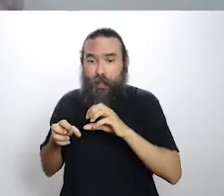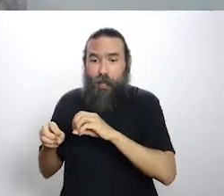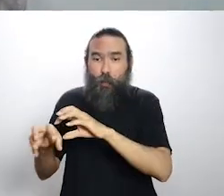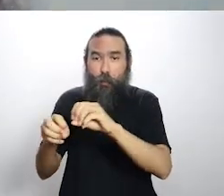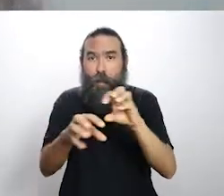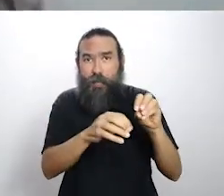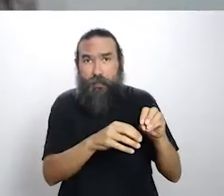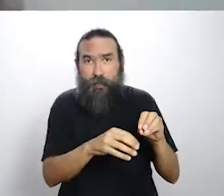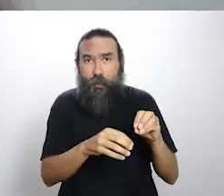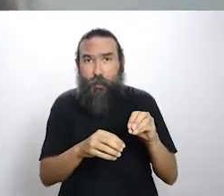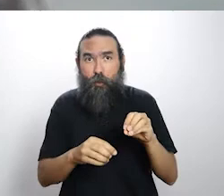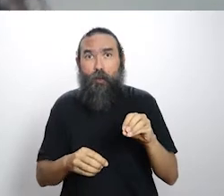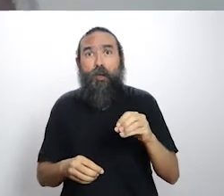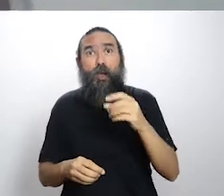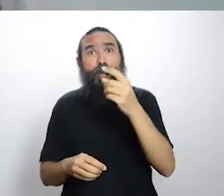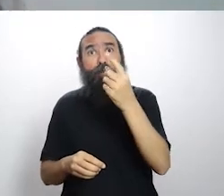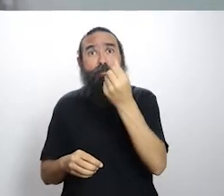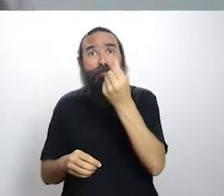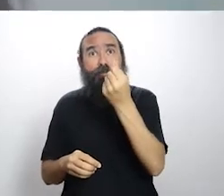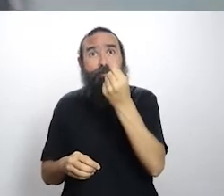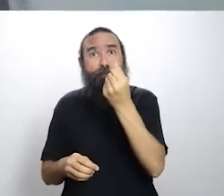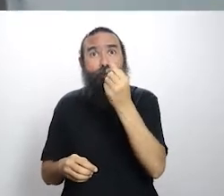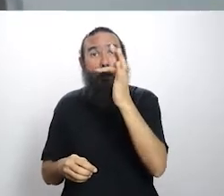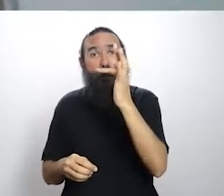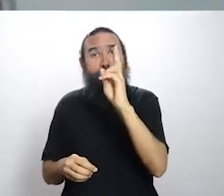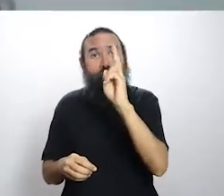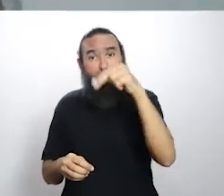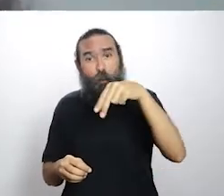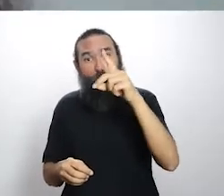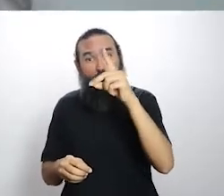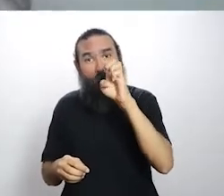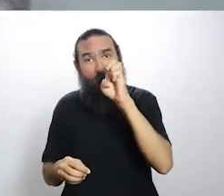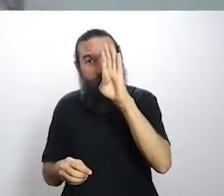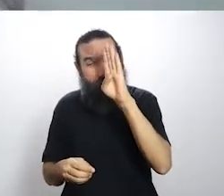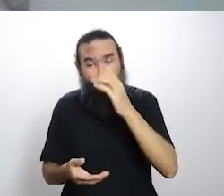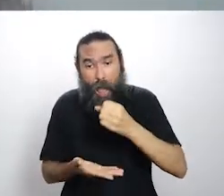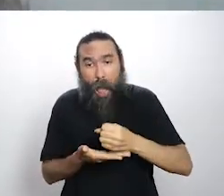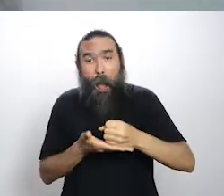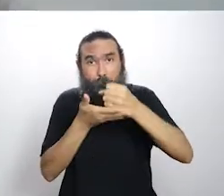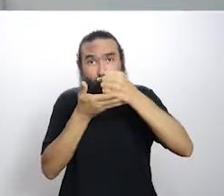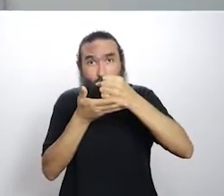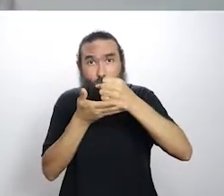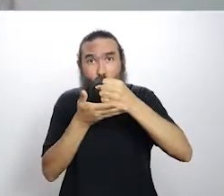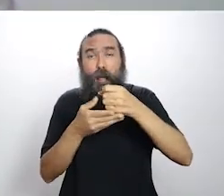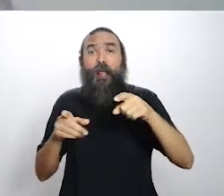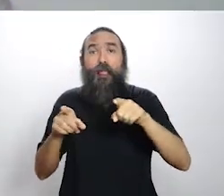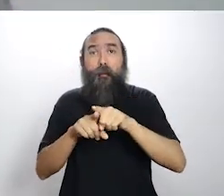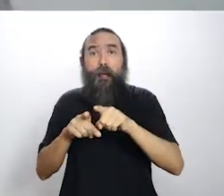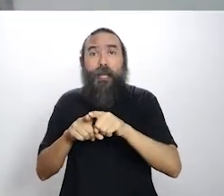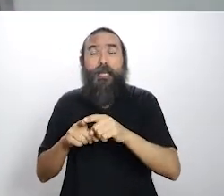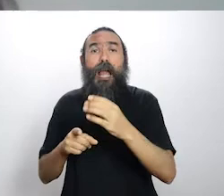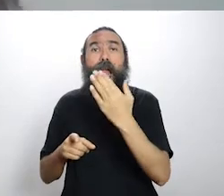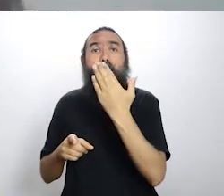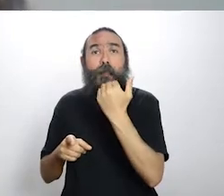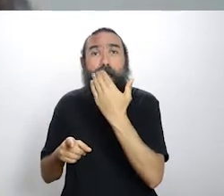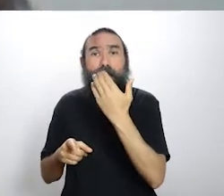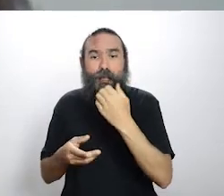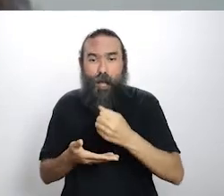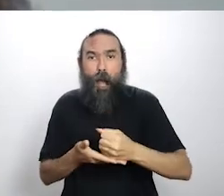no Fundo Nacional de Desenvolvimento da Educação, que é o Fundeb, como no Programa Nacional de Alimentação Escolar, o